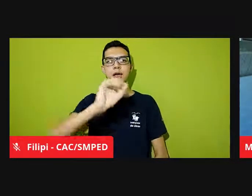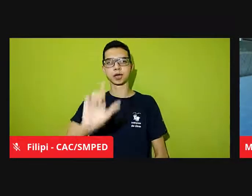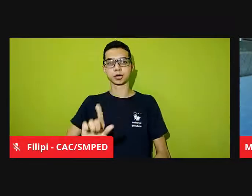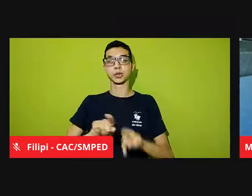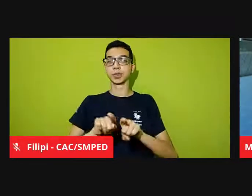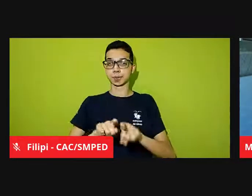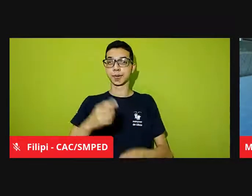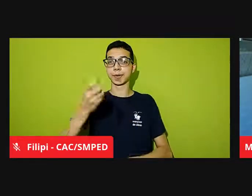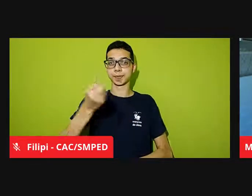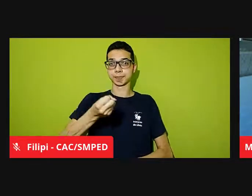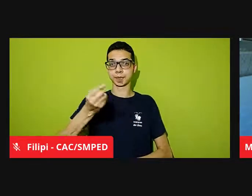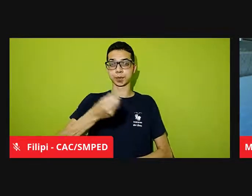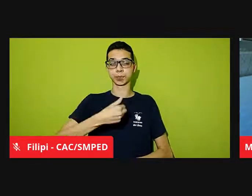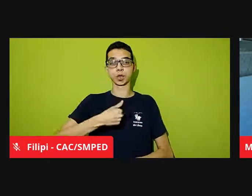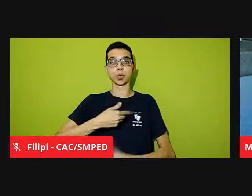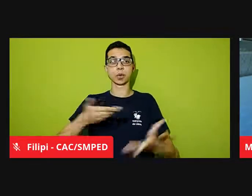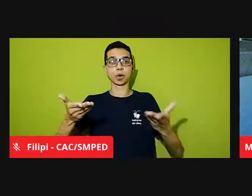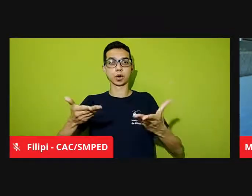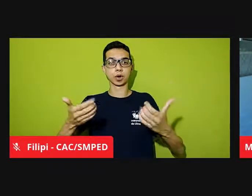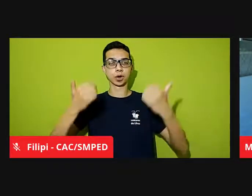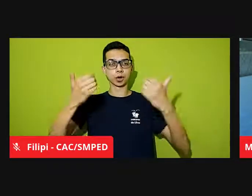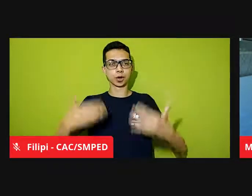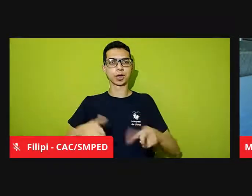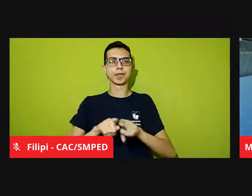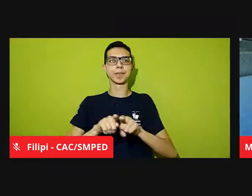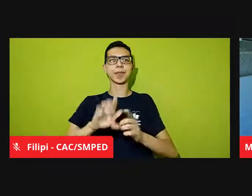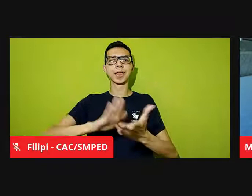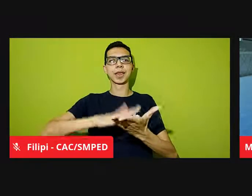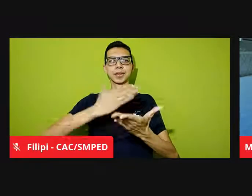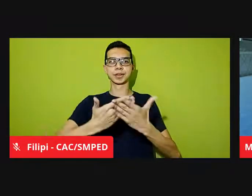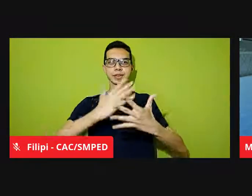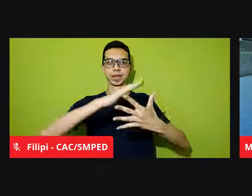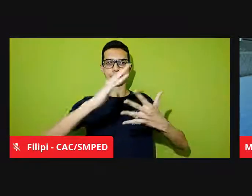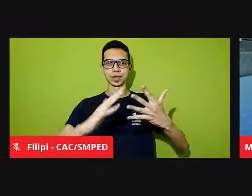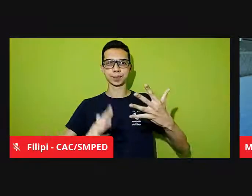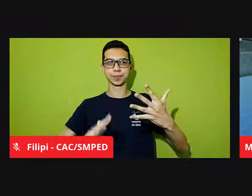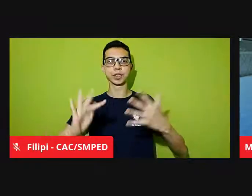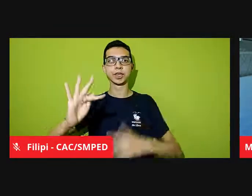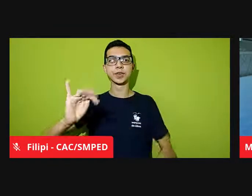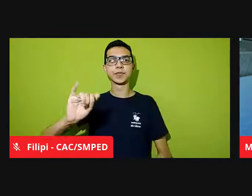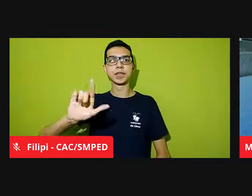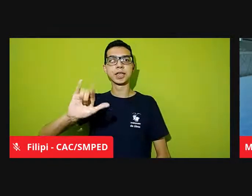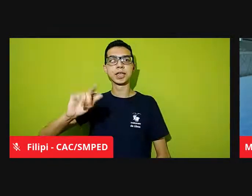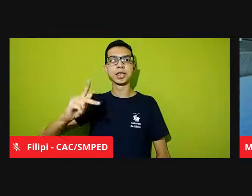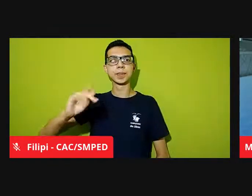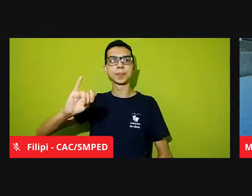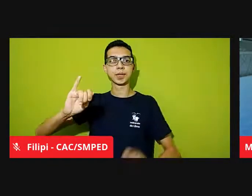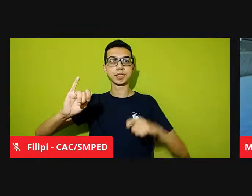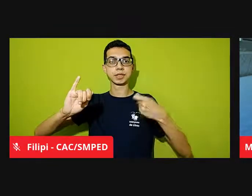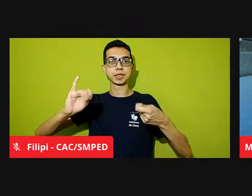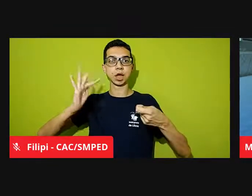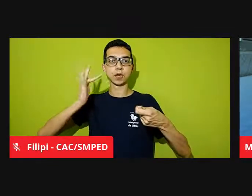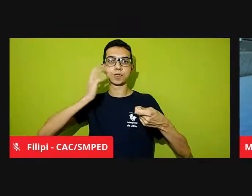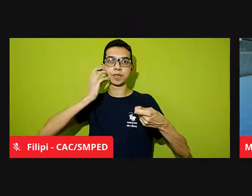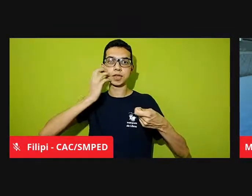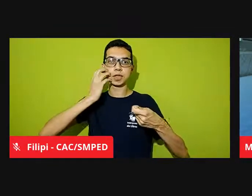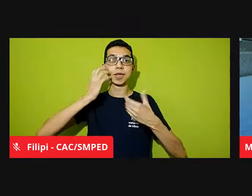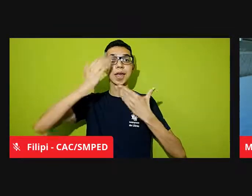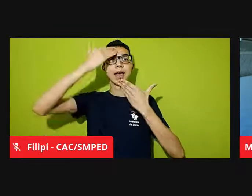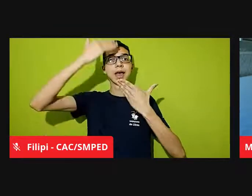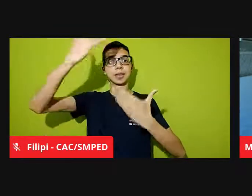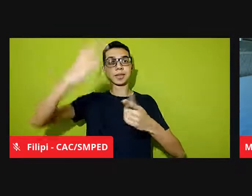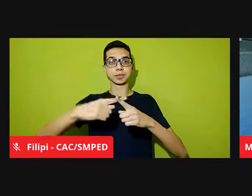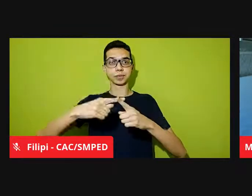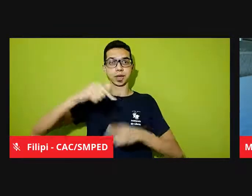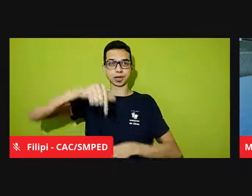branco. Eu aproveito para descrever também aqui o intérprete de Libras, o Felipe, a quem eu já agradeço por estar aqui conosco,